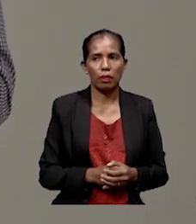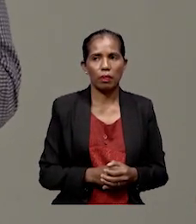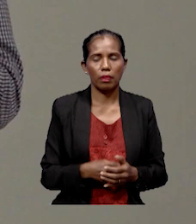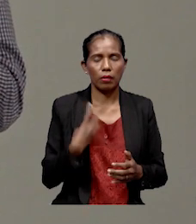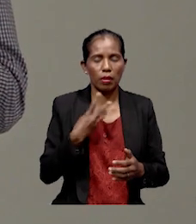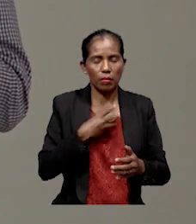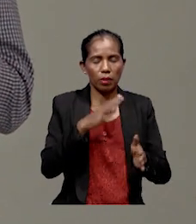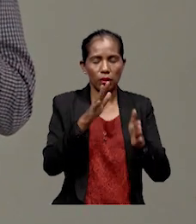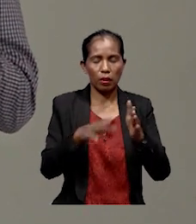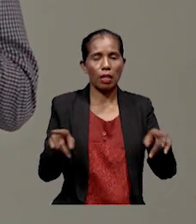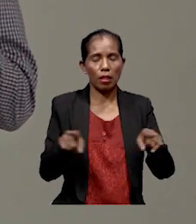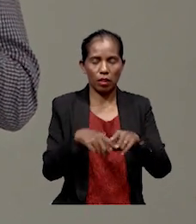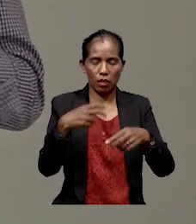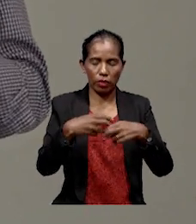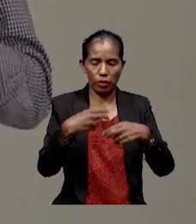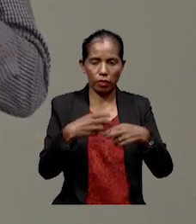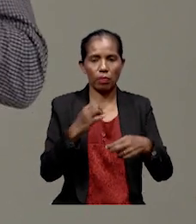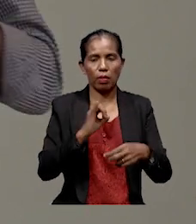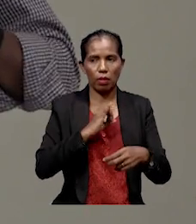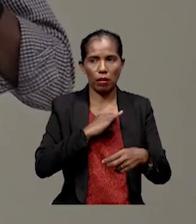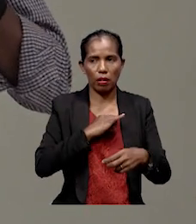a esse desafio, desafio para lá.